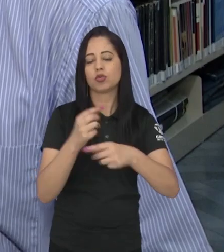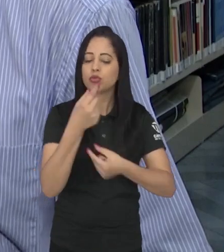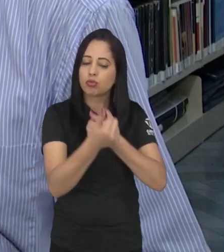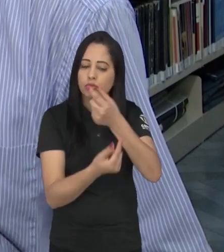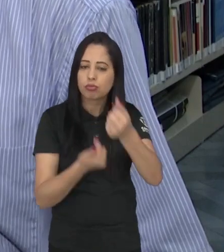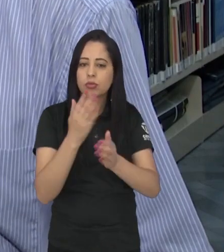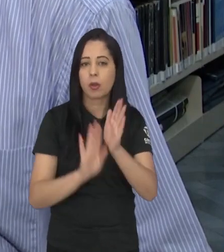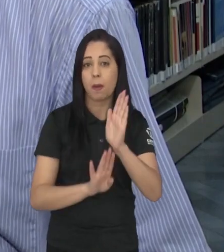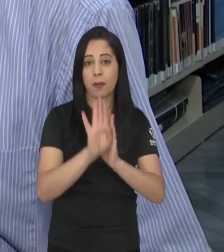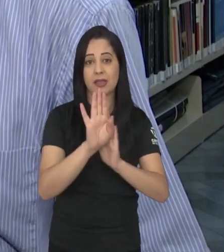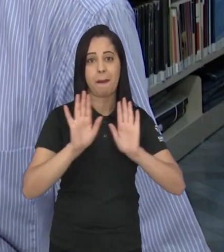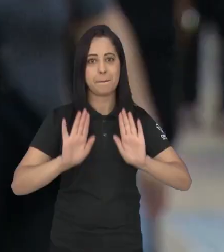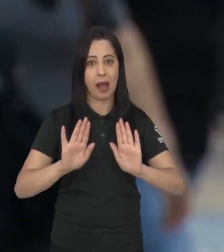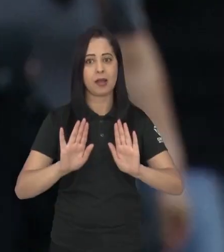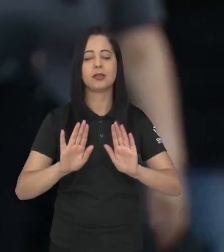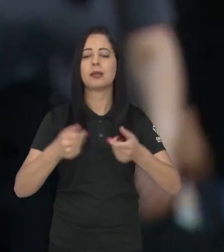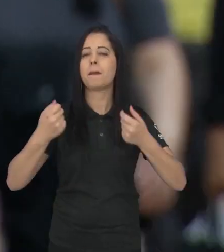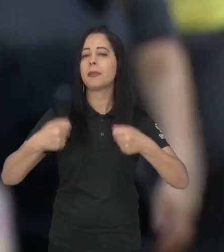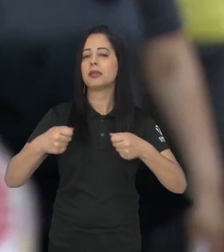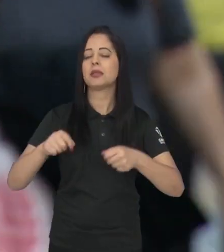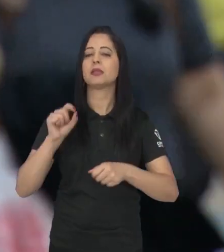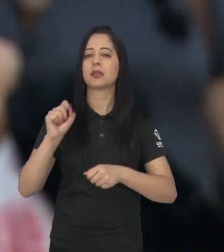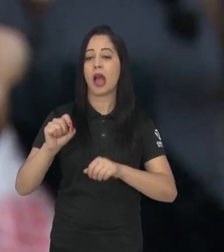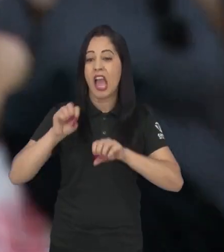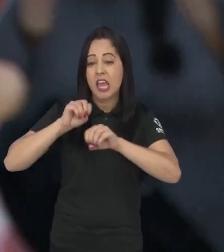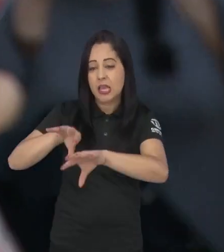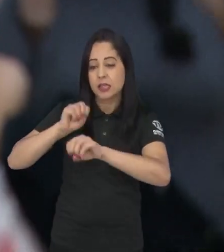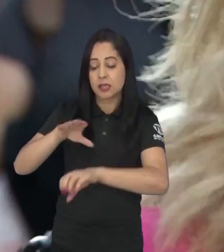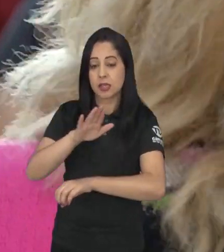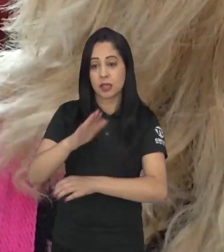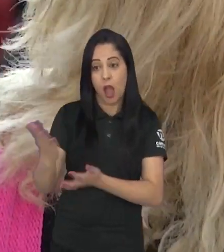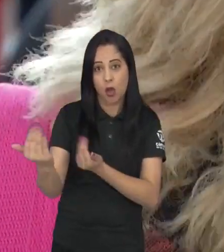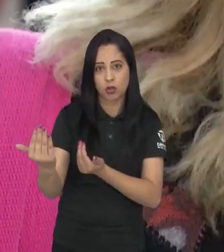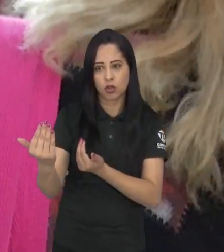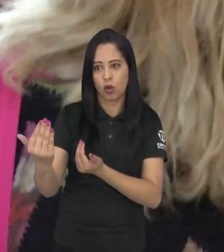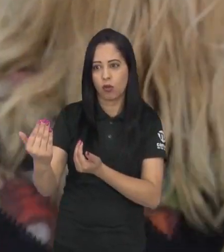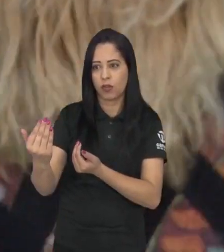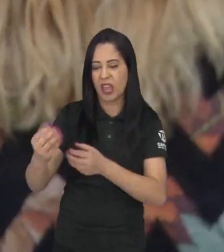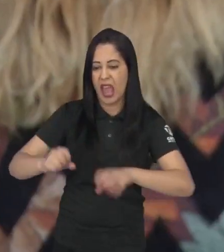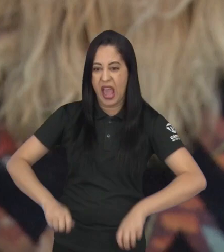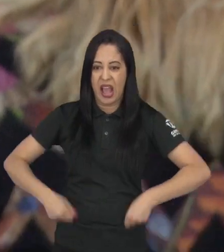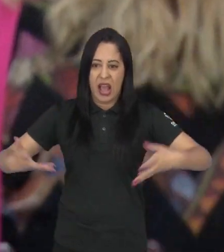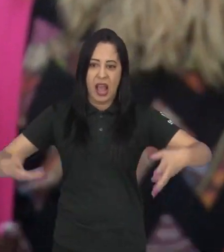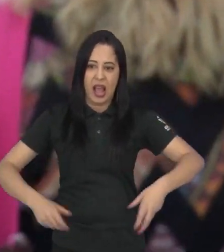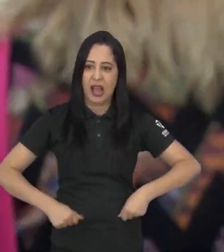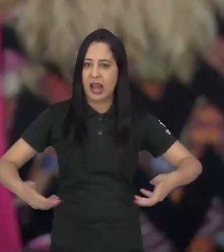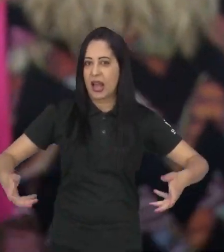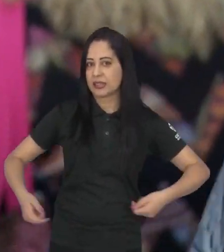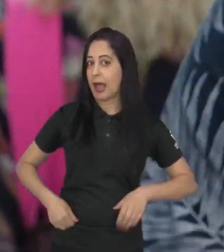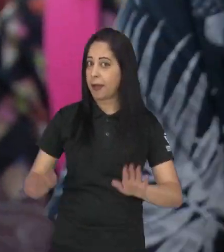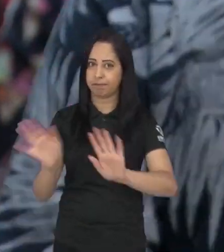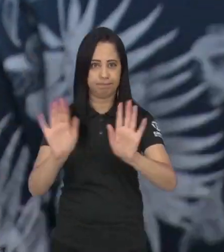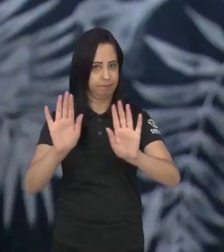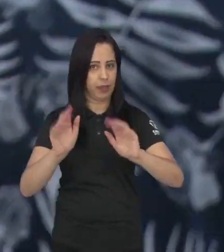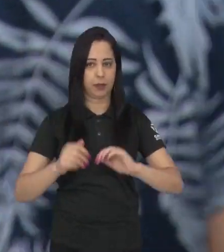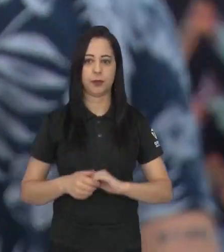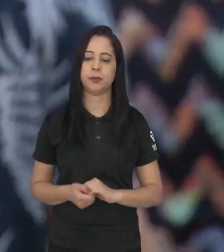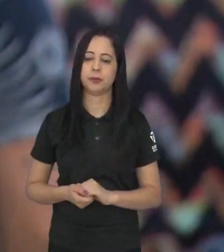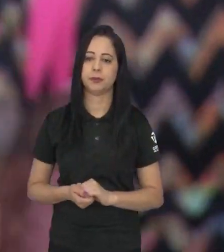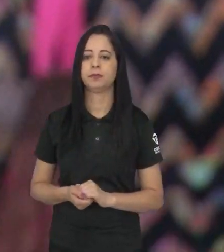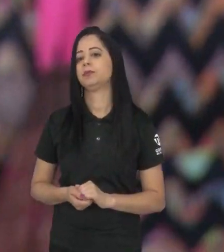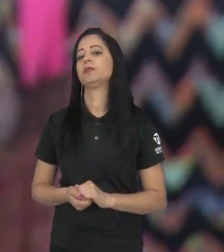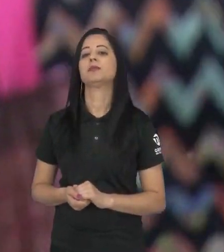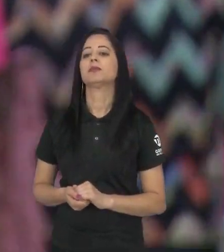para movimentar a economia. Mas a mensagem que deve ser passada aos nossos jovens é: nunca gaste mais do que o